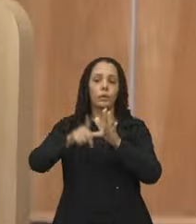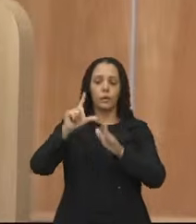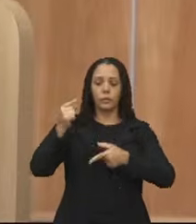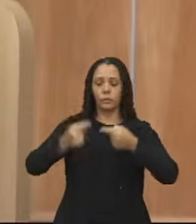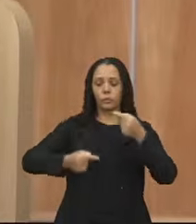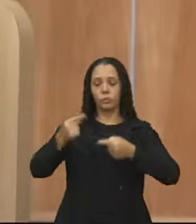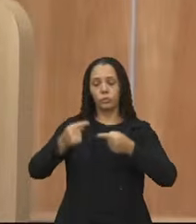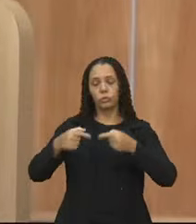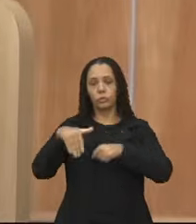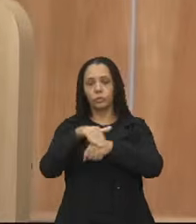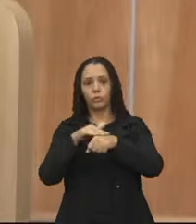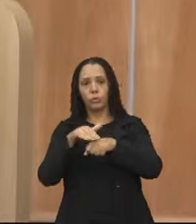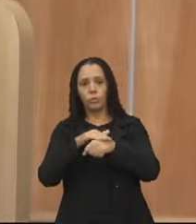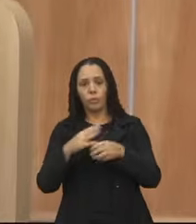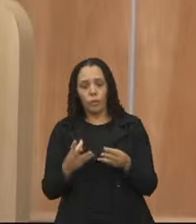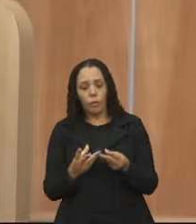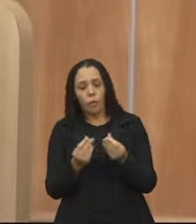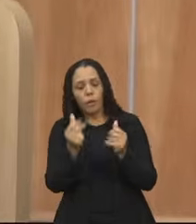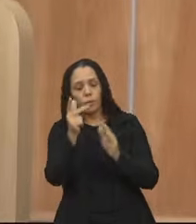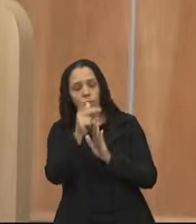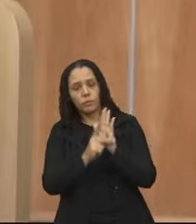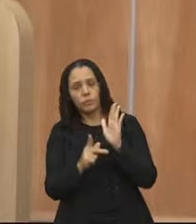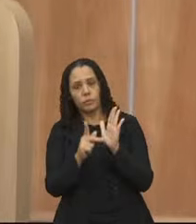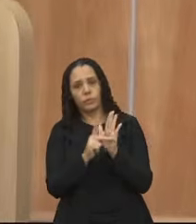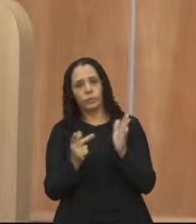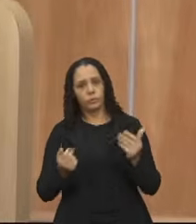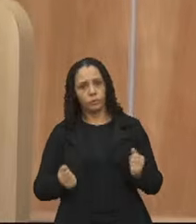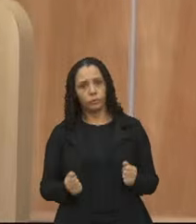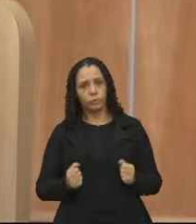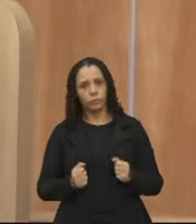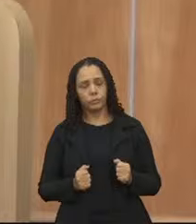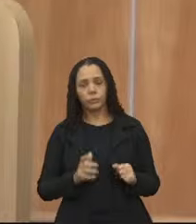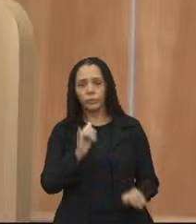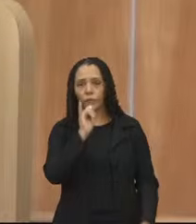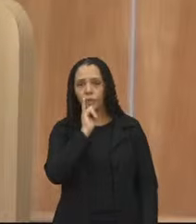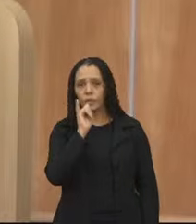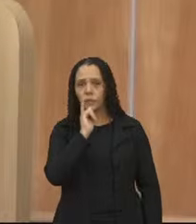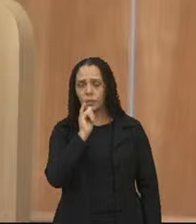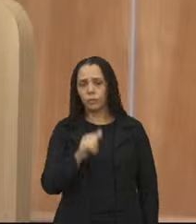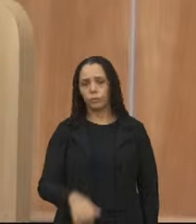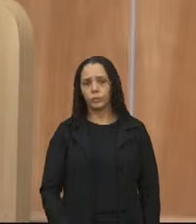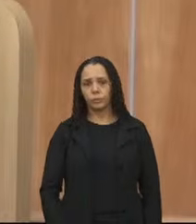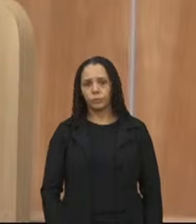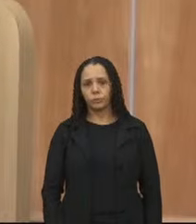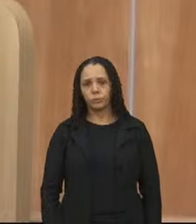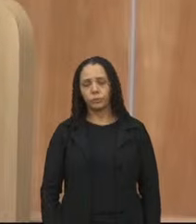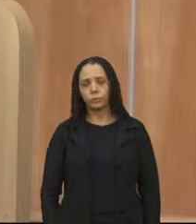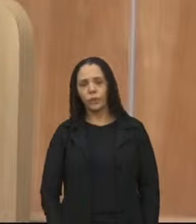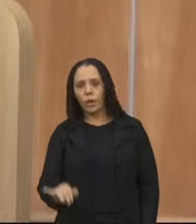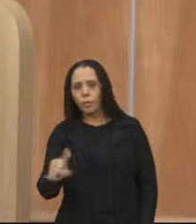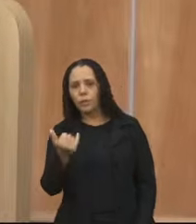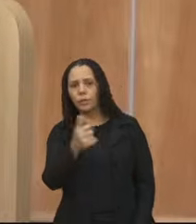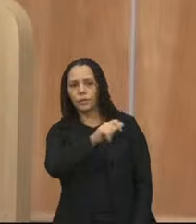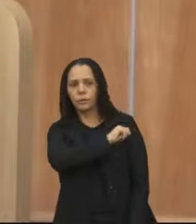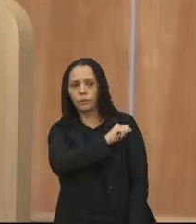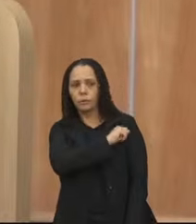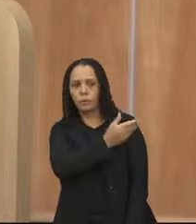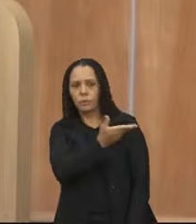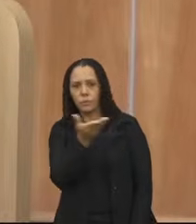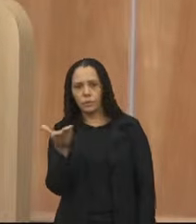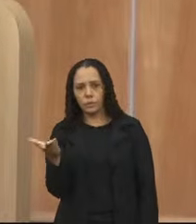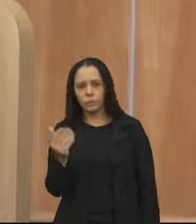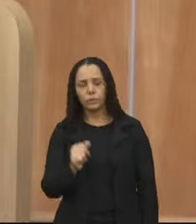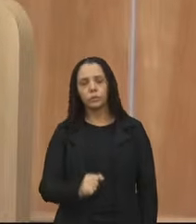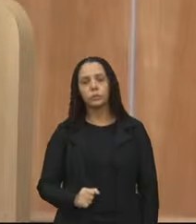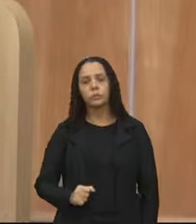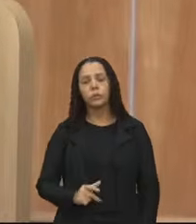conversar e para qualificar os projetos. E eu vou dar um exemplo prático, já que a gente está com tantos alunos da ETEC aqui, sobre